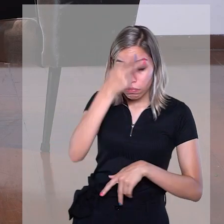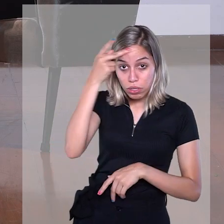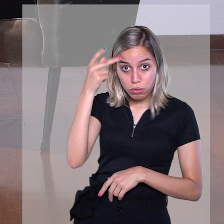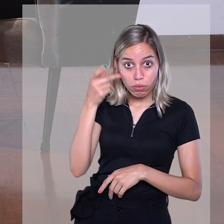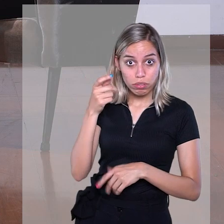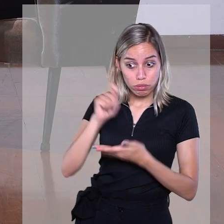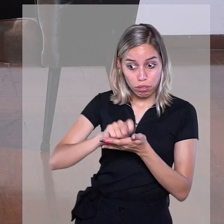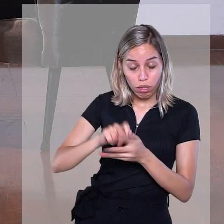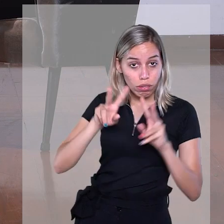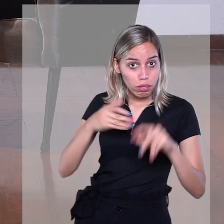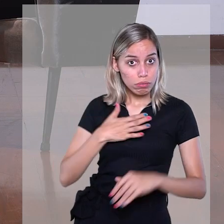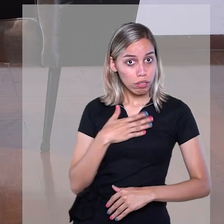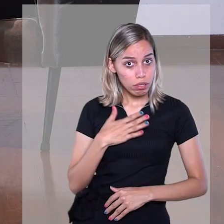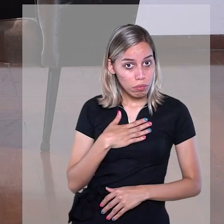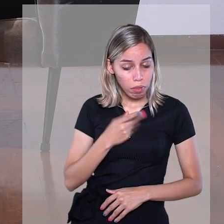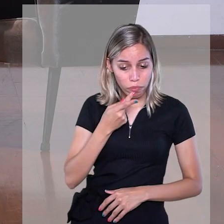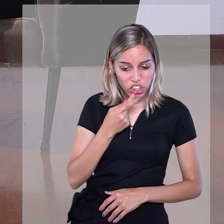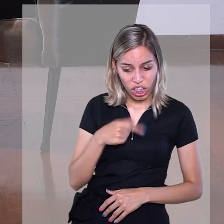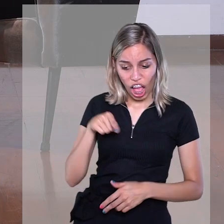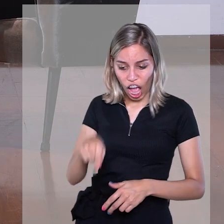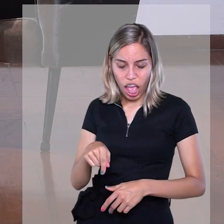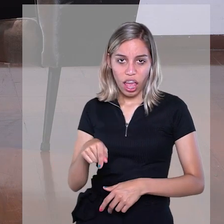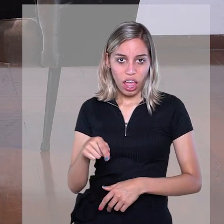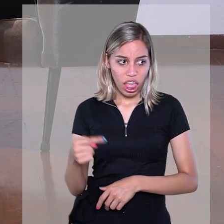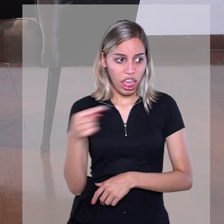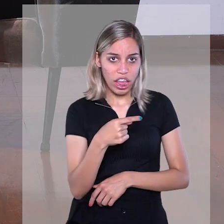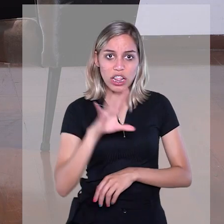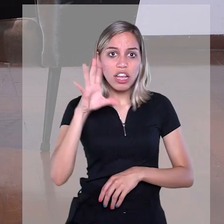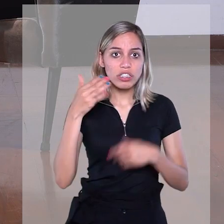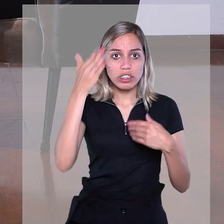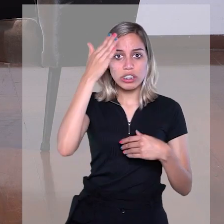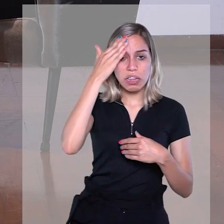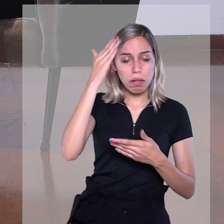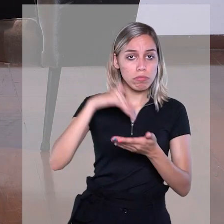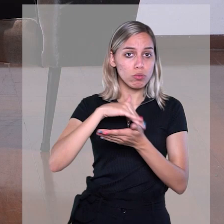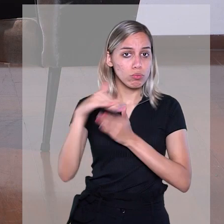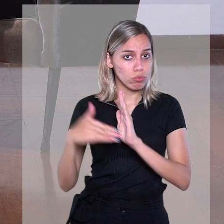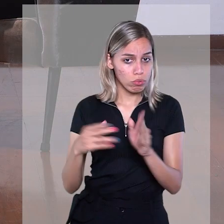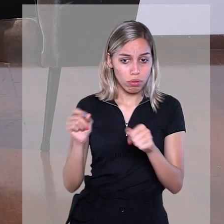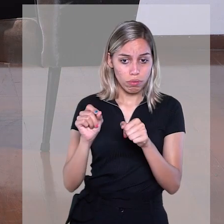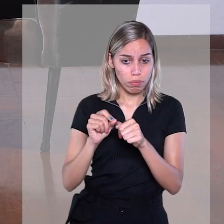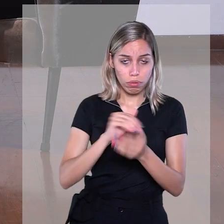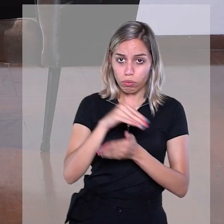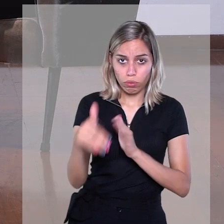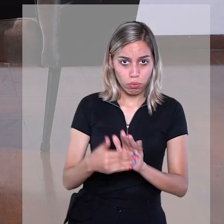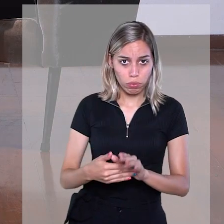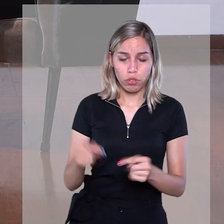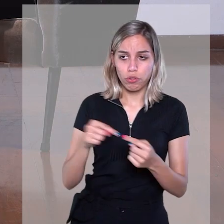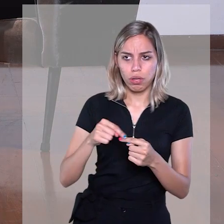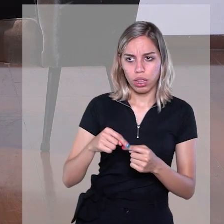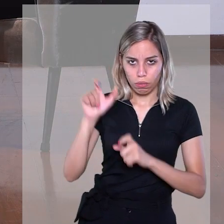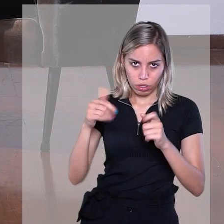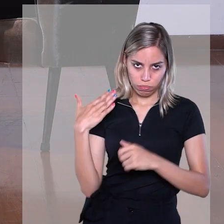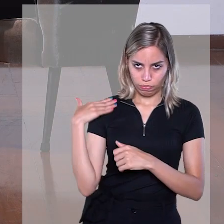fazer tudo. Alguns, mais mineiros, me chamavam para tomar uma cerveja. O pretexto era cerveja,